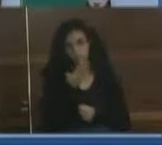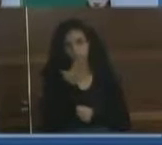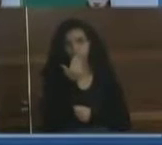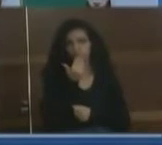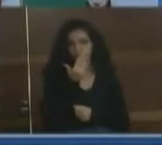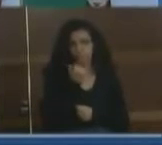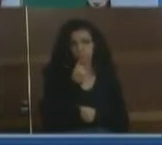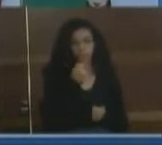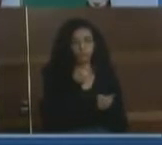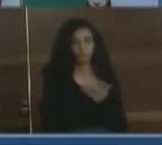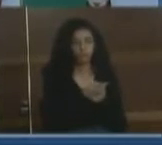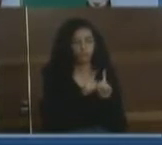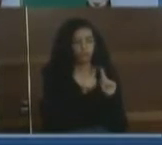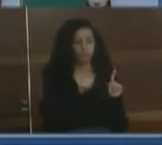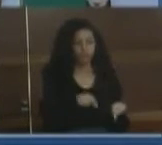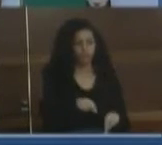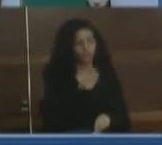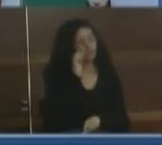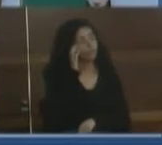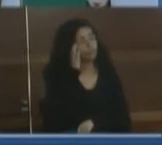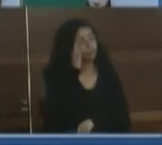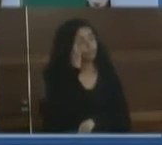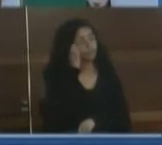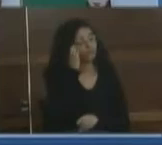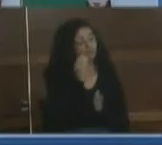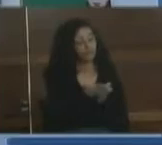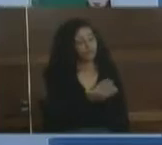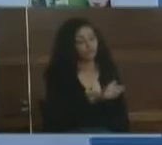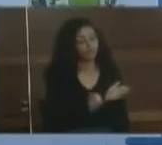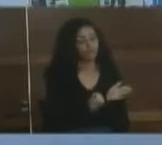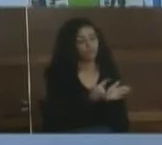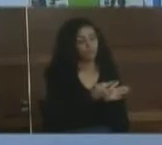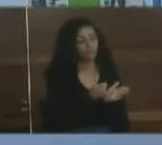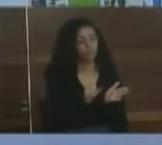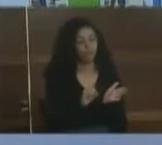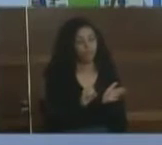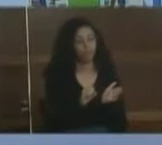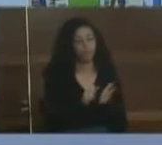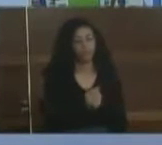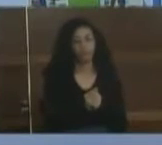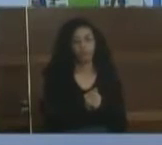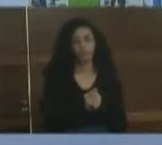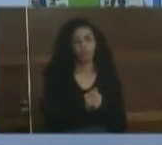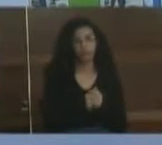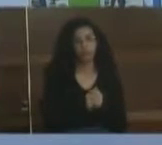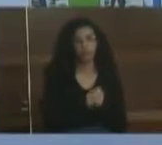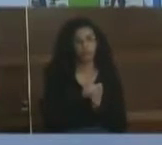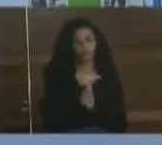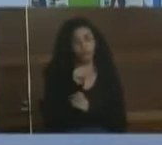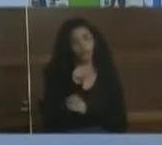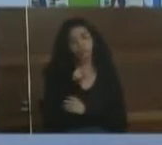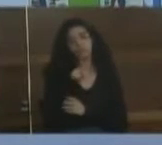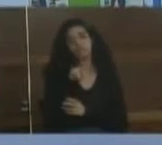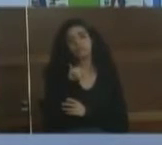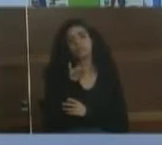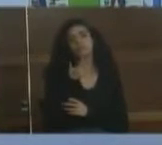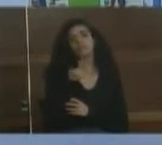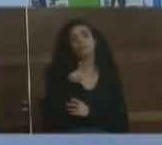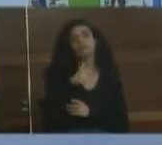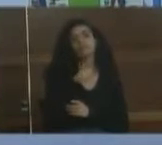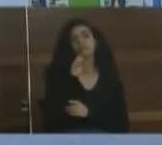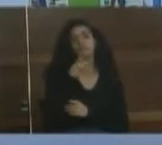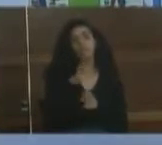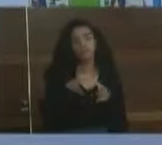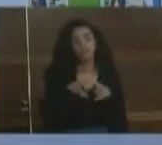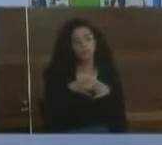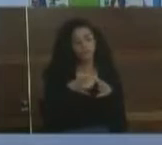merenda e folha de pagamento de pessoal página 21 despesas de capital constitui o grupo